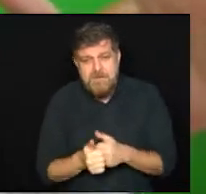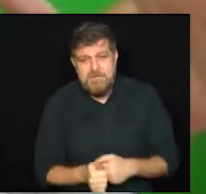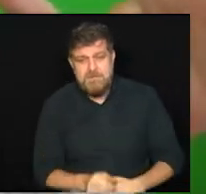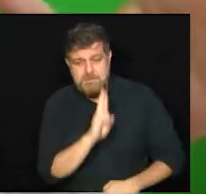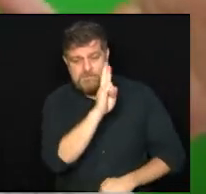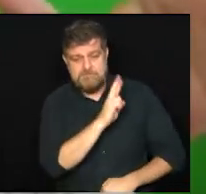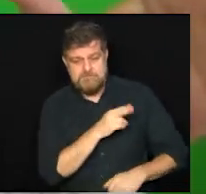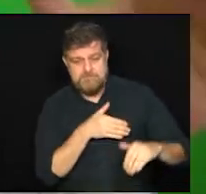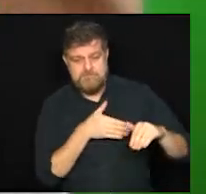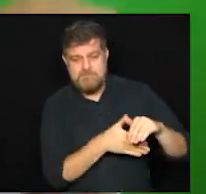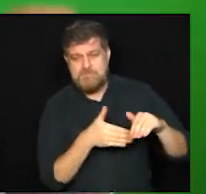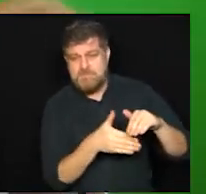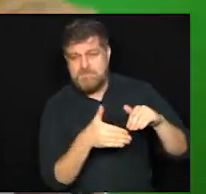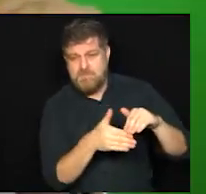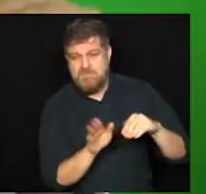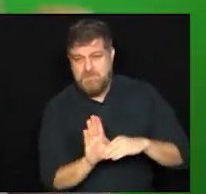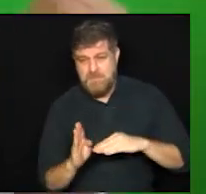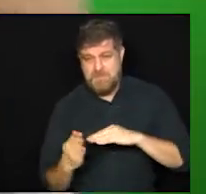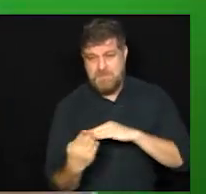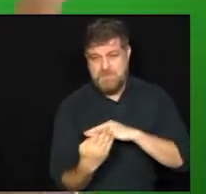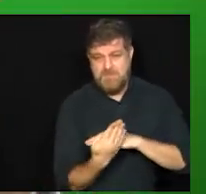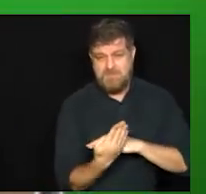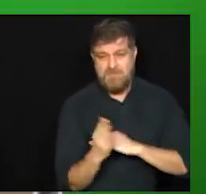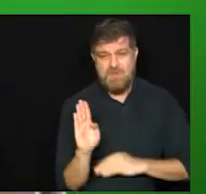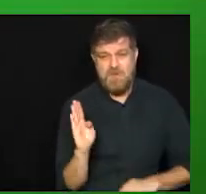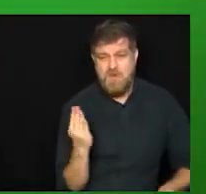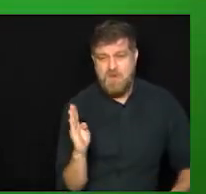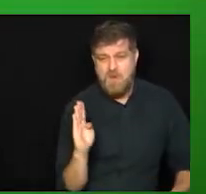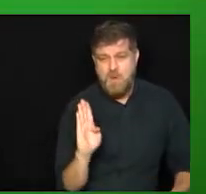do Botafogo. Esses hotéis, até numa